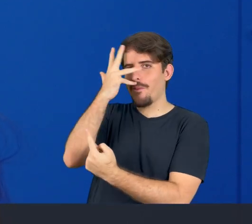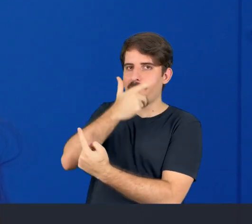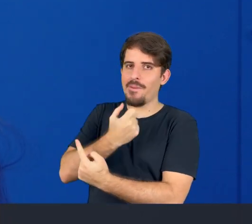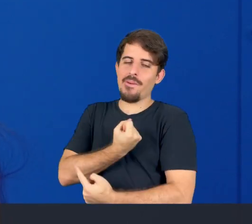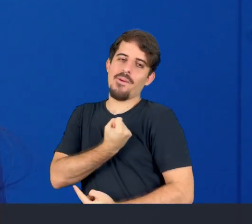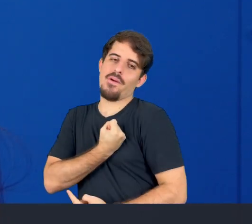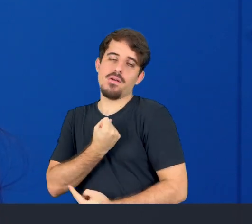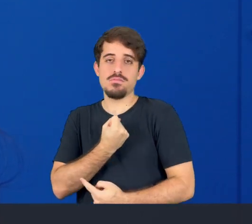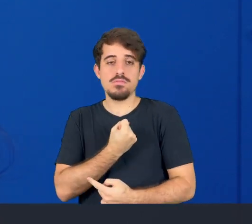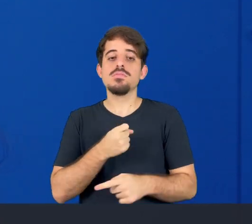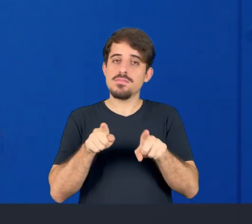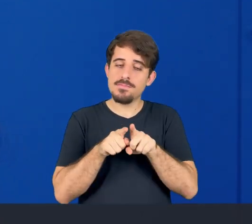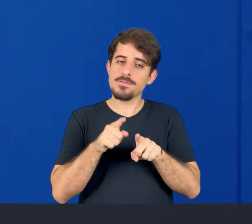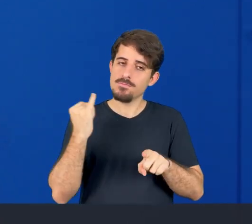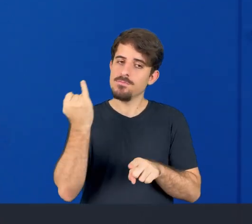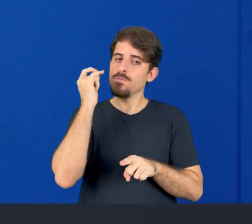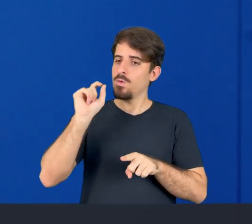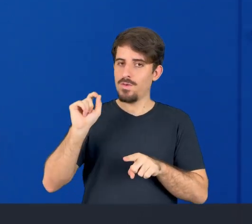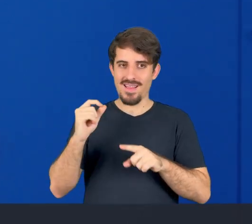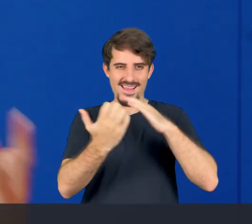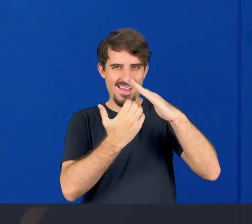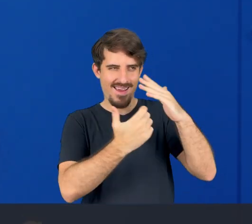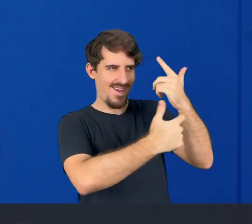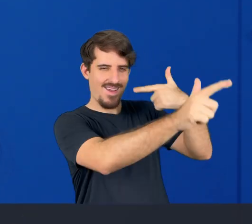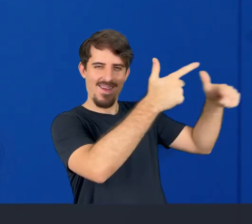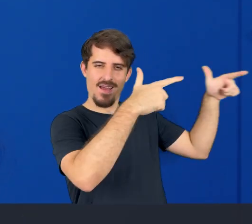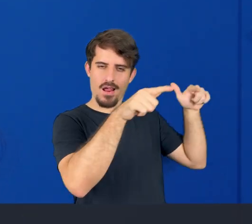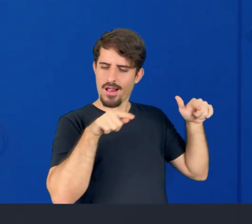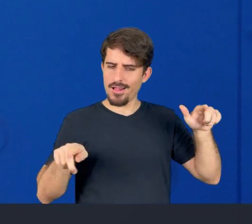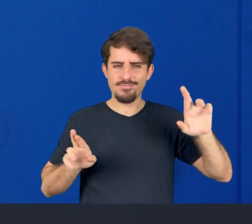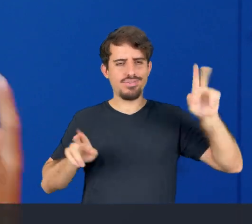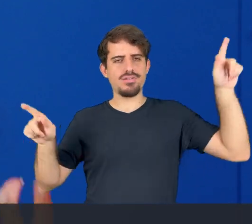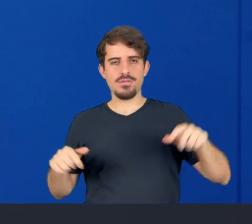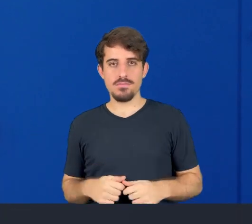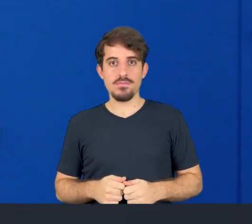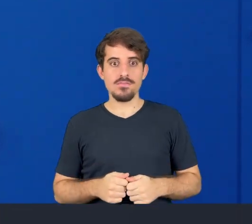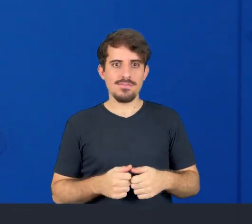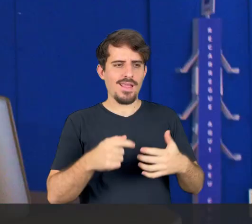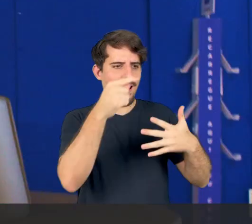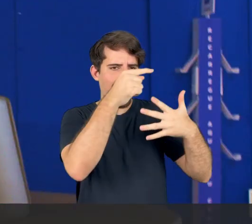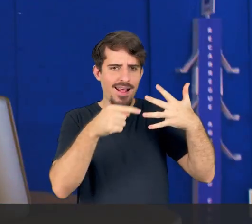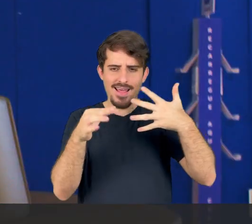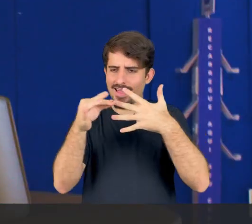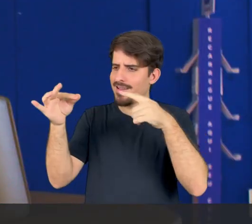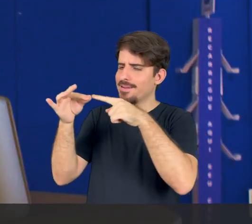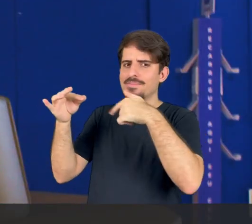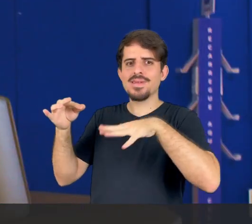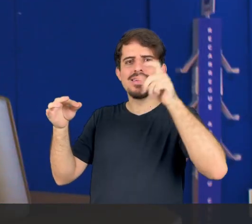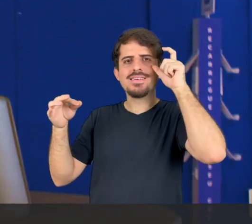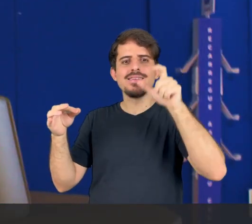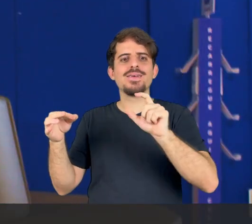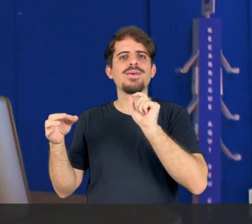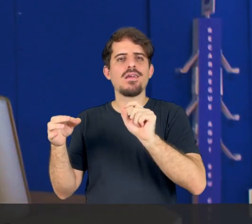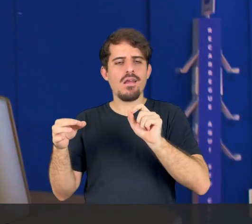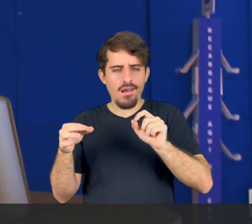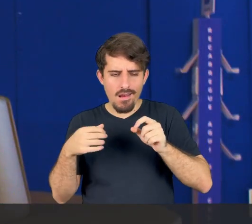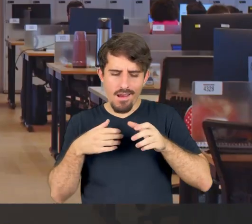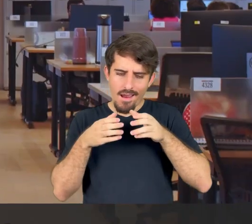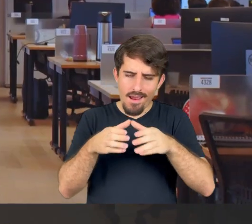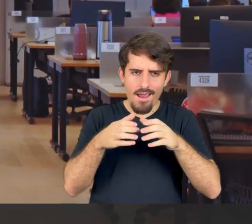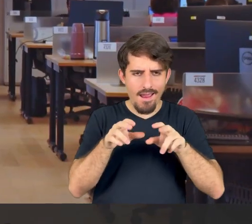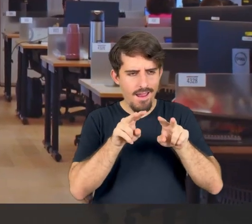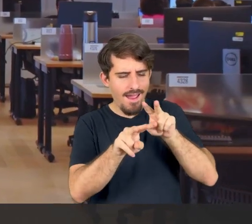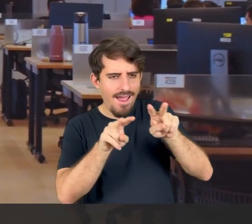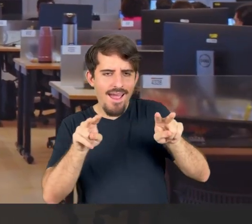pauta legal, mas ela é também um diferencial para o seu negócio. Uma das coisas mais interessantes que a gente viveu